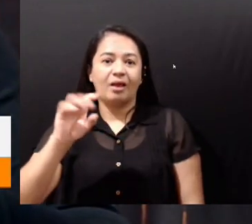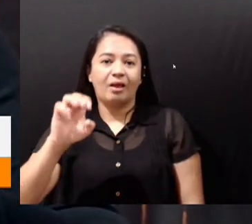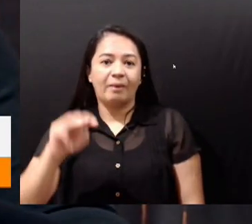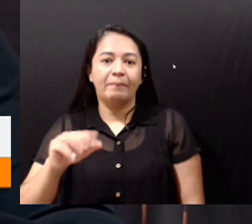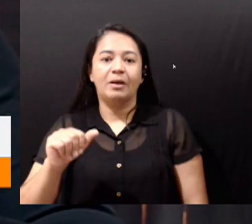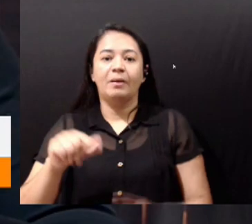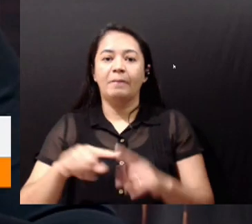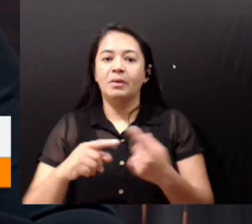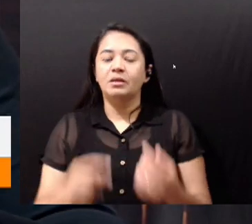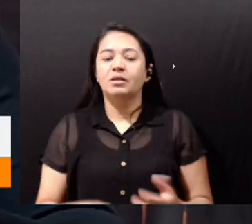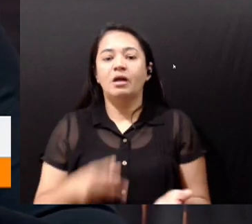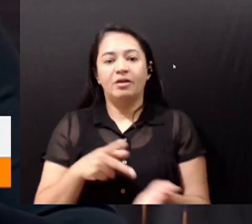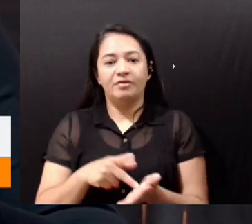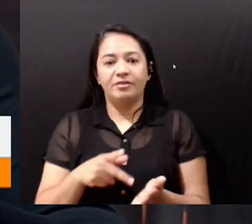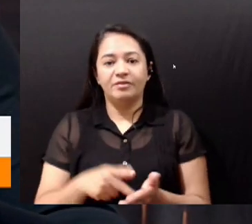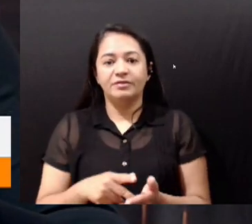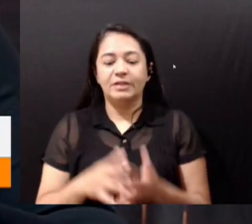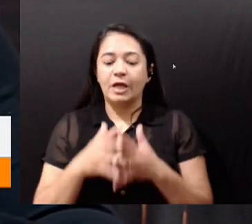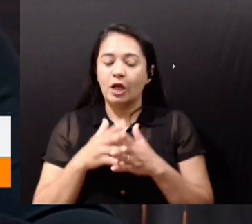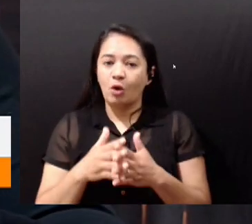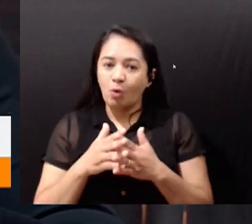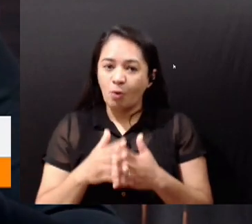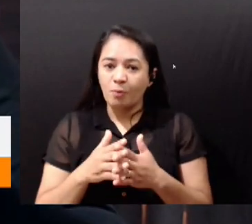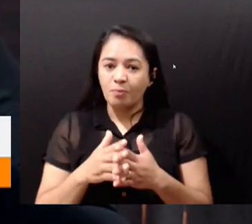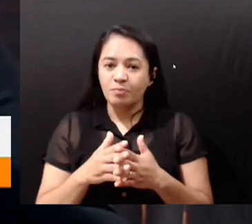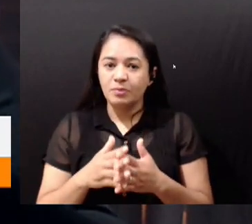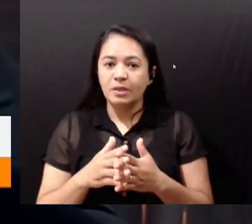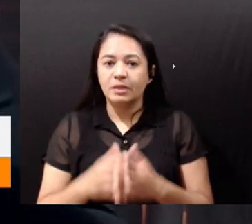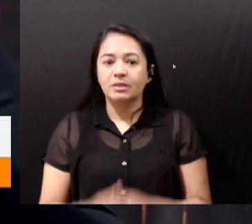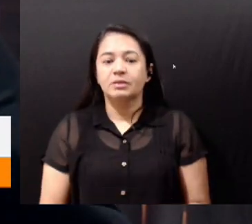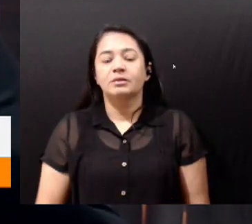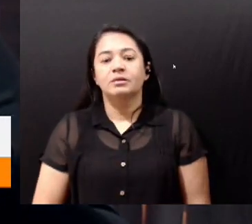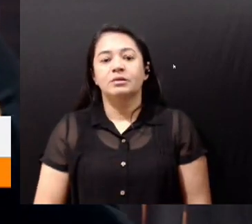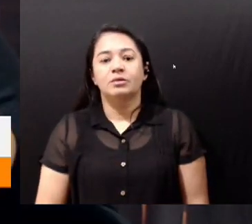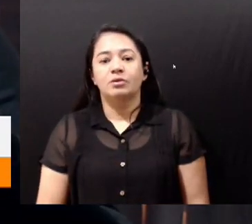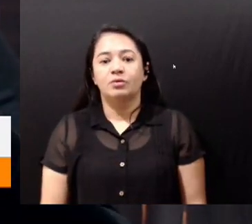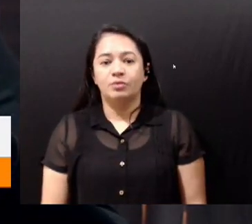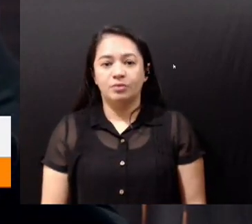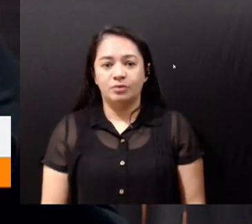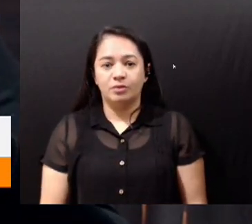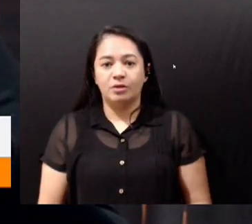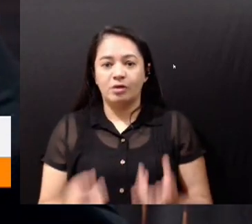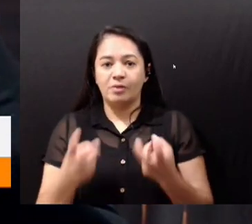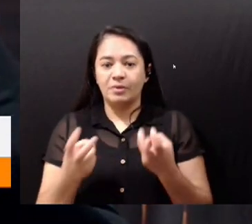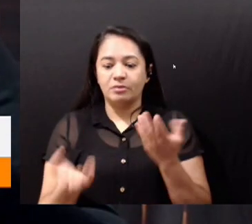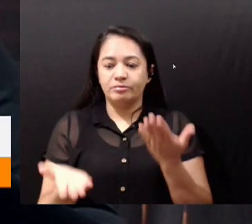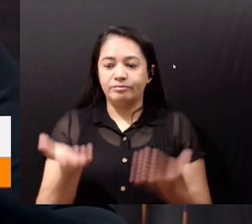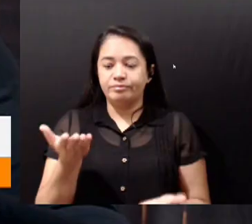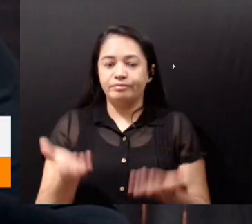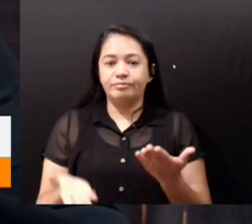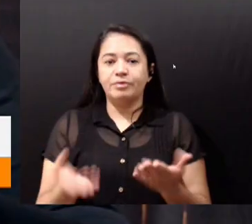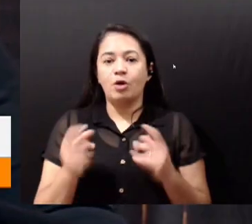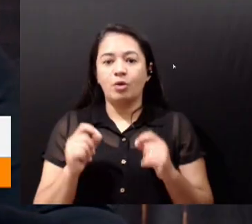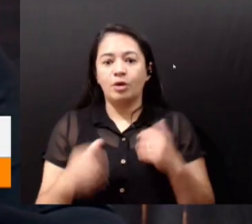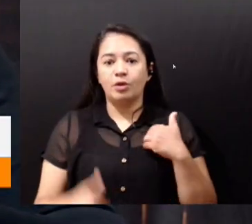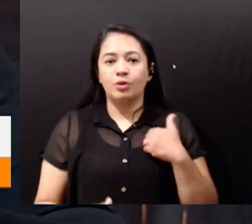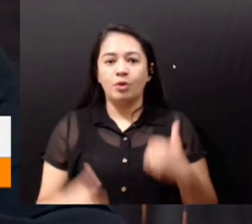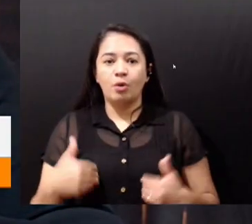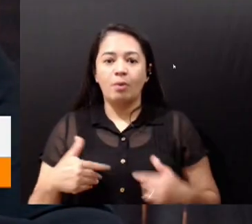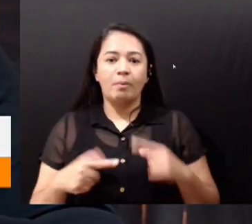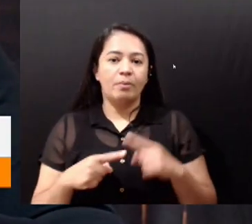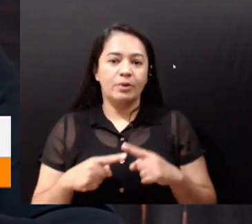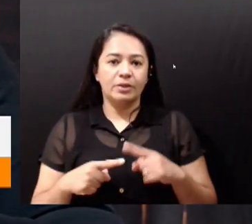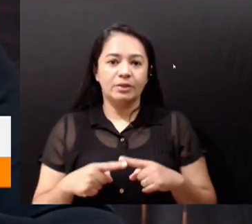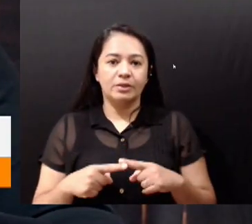muito complexa, quando a gente percebe isso nesse desequilíbrio, né, do corpo, porque na minha casa tem